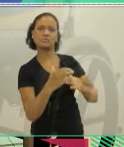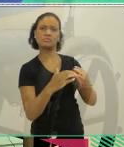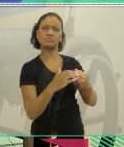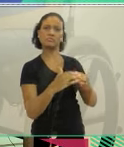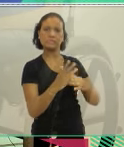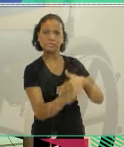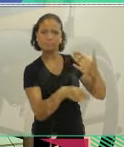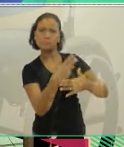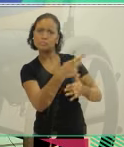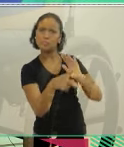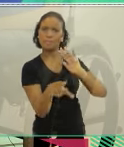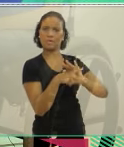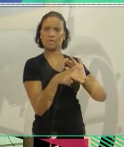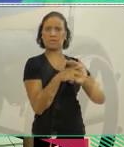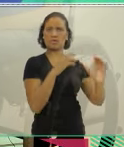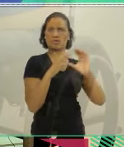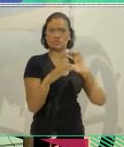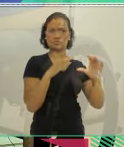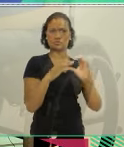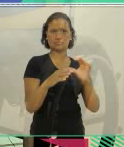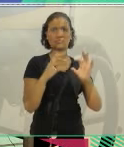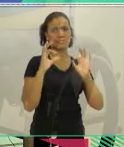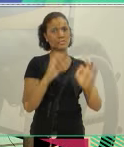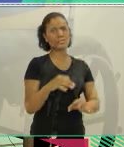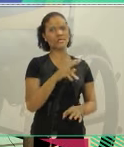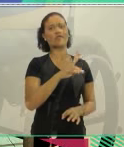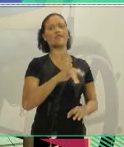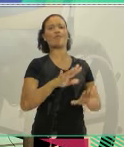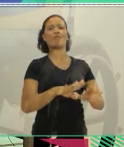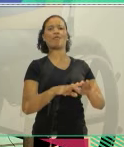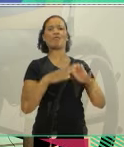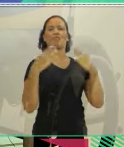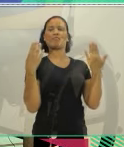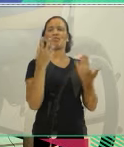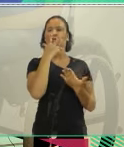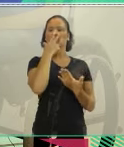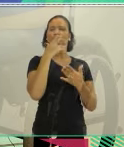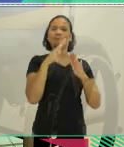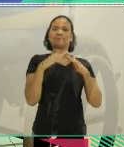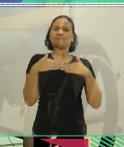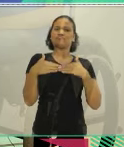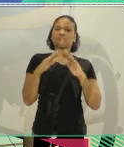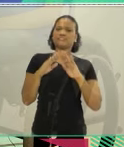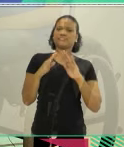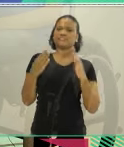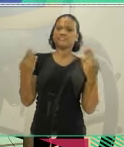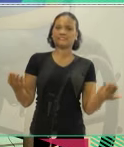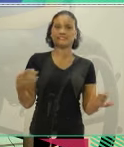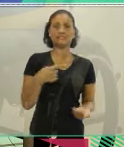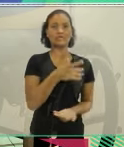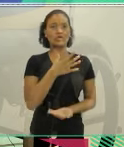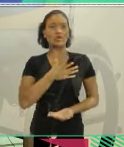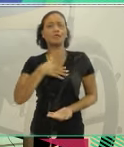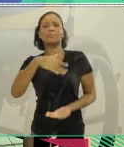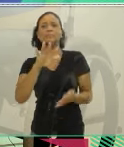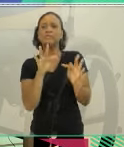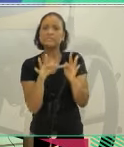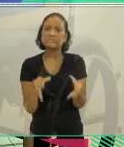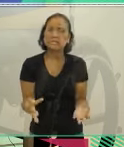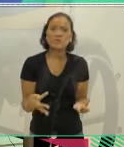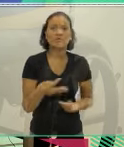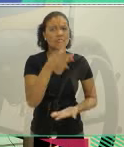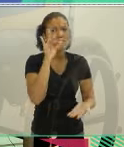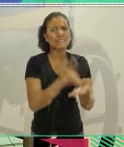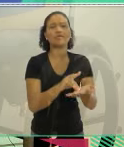sua própria comunicação, ele certamente ele não vai estar abrindo mão de um mundo que ele gostava mais, ele simplesmente vai ter